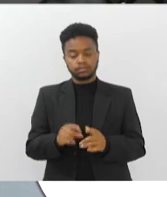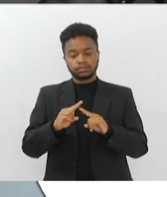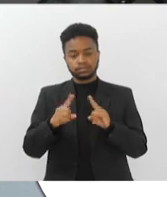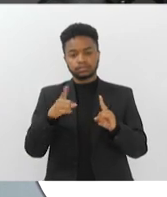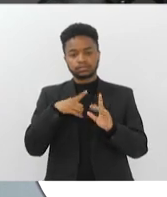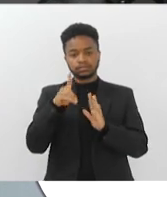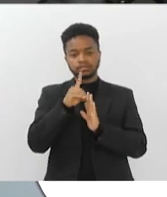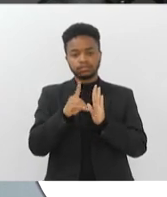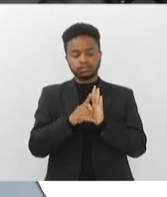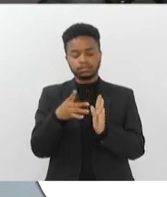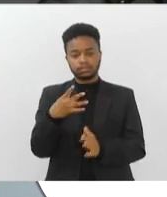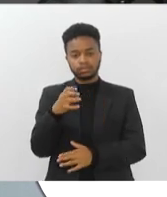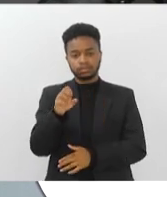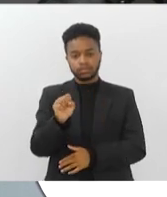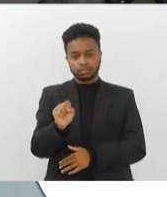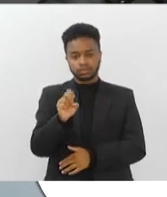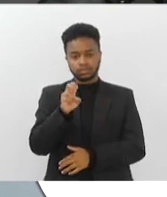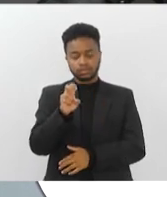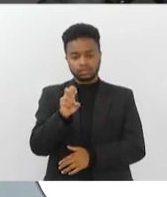decreto